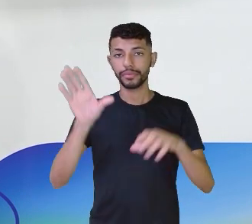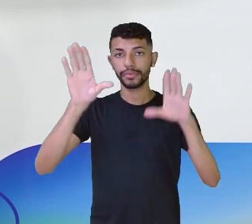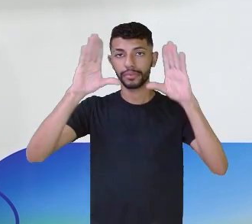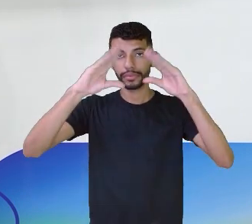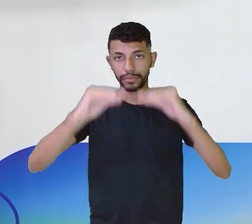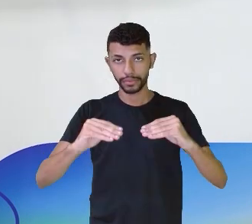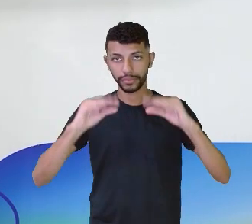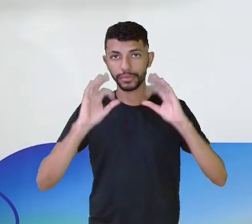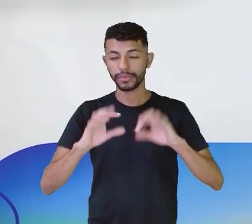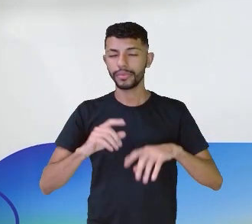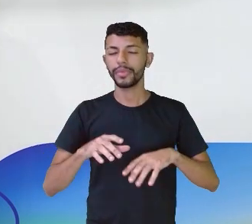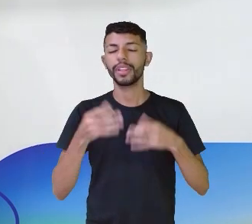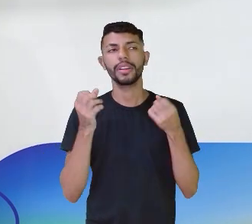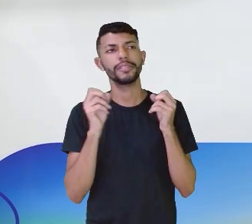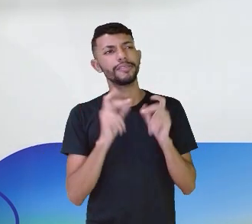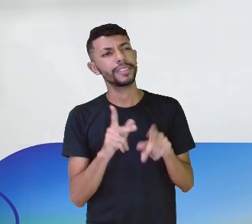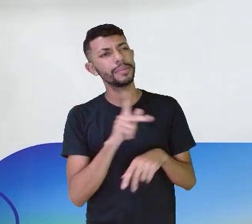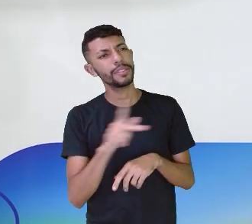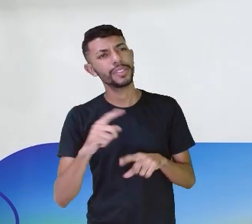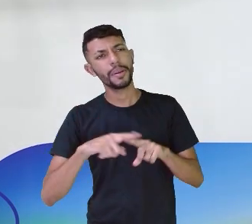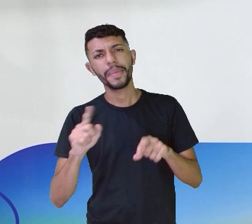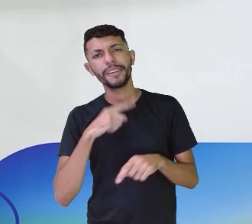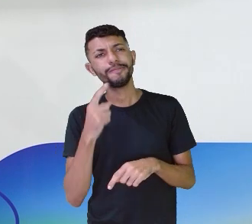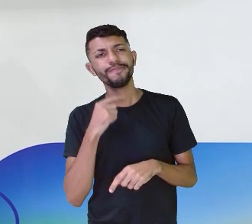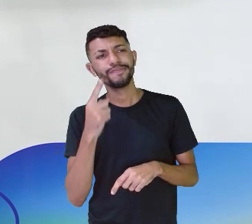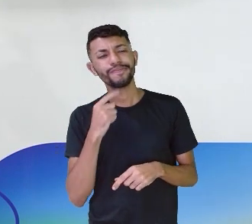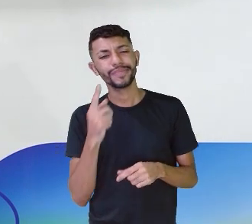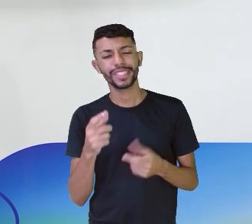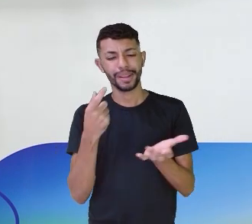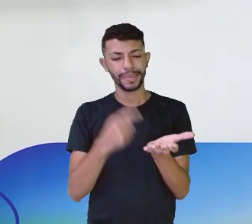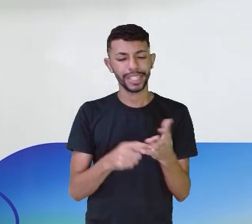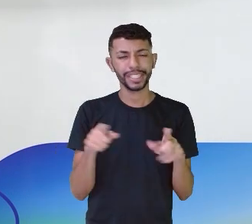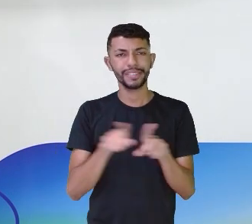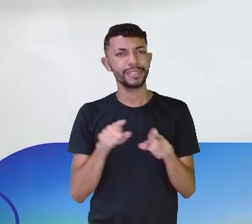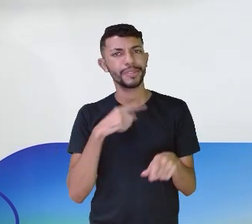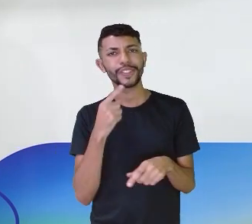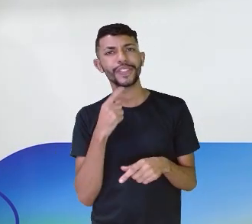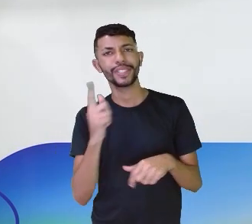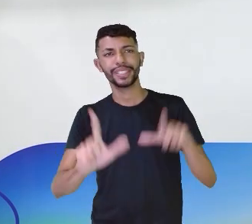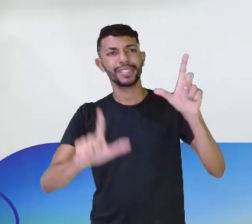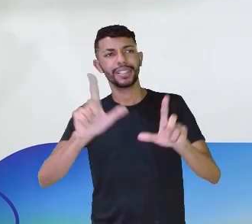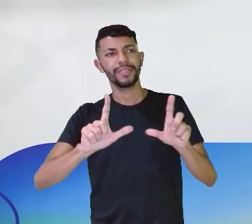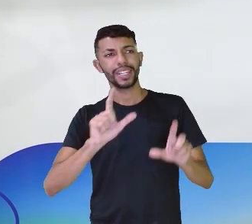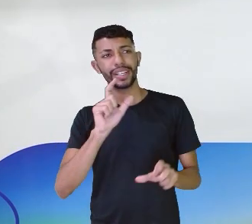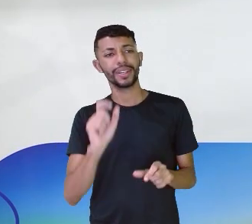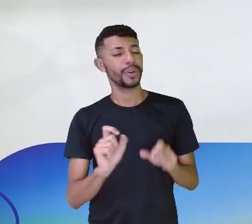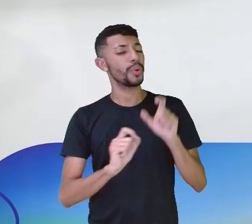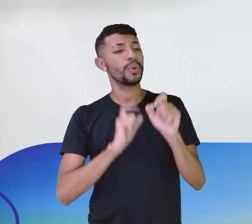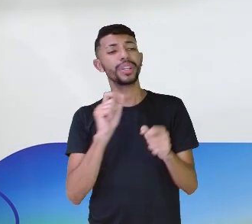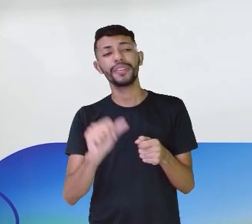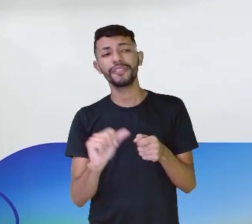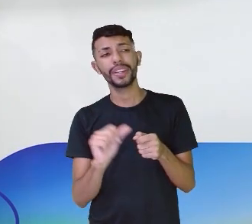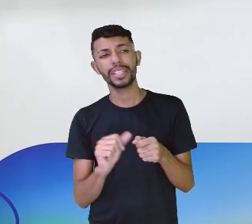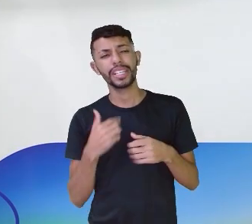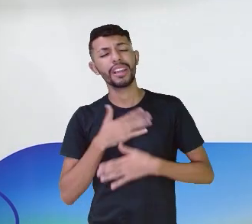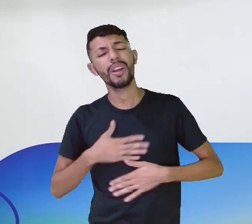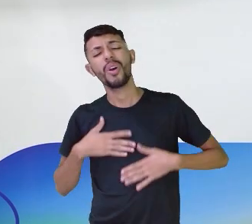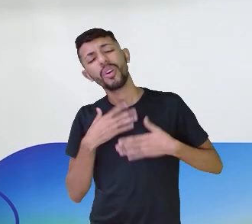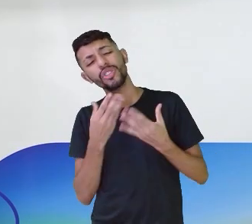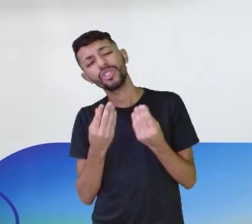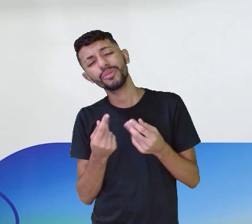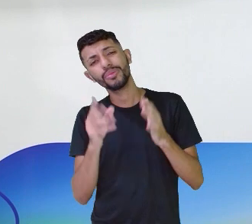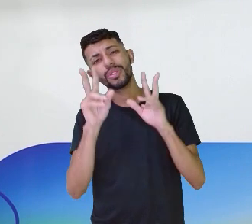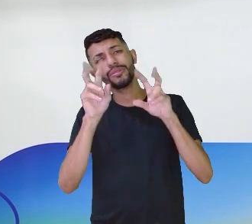Certo, professora, mas eu não consegui nem baixar o aplicativo e nem assistir pela TV. O que é que eu vou fazer? Eu gosto tanto